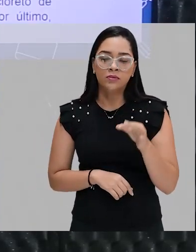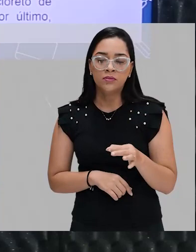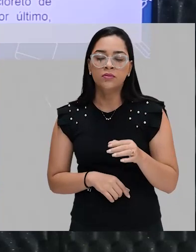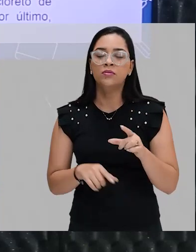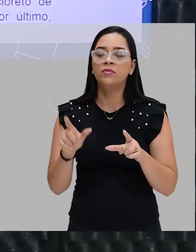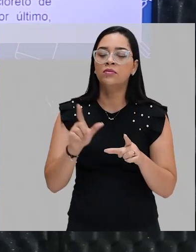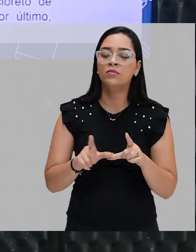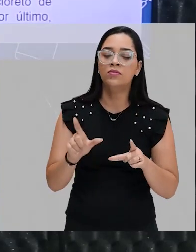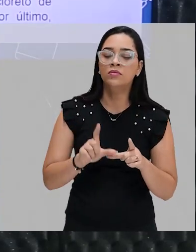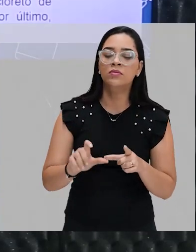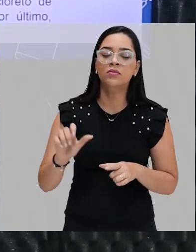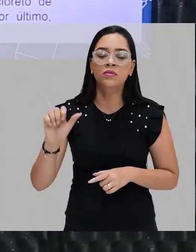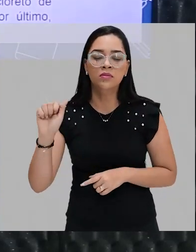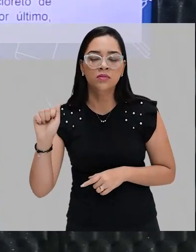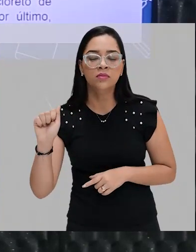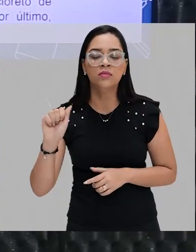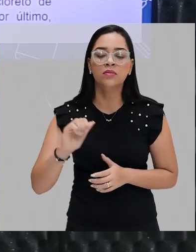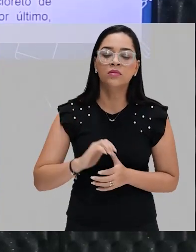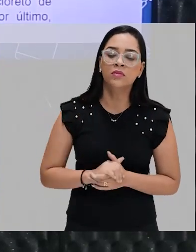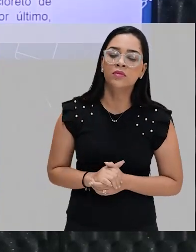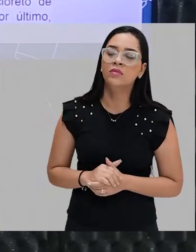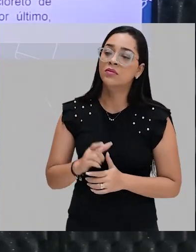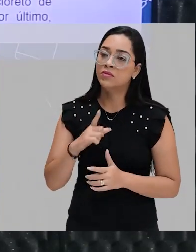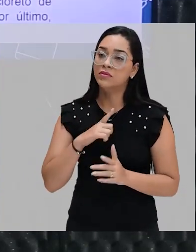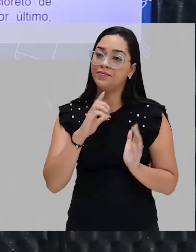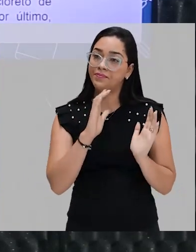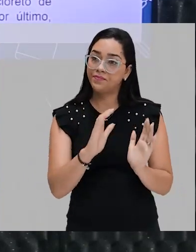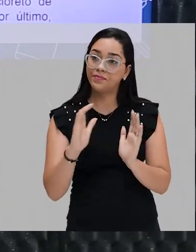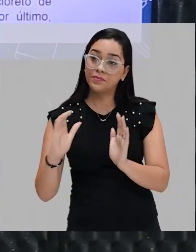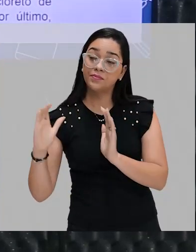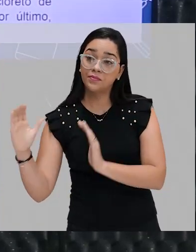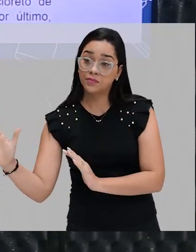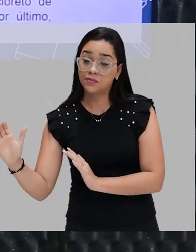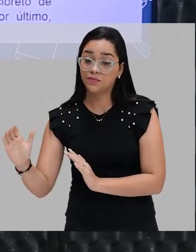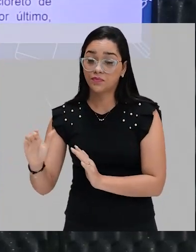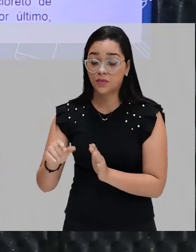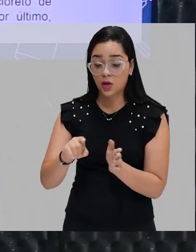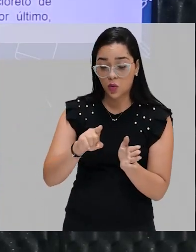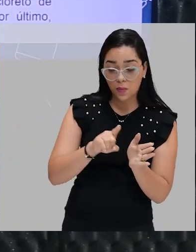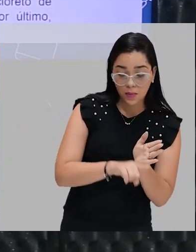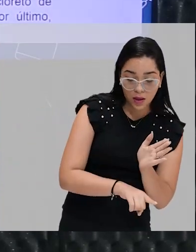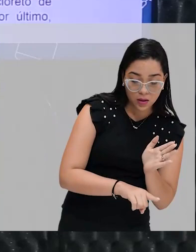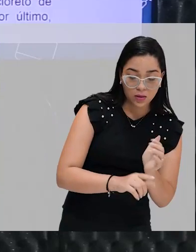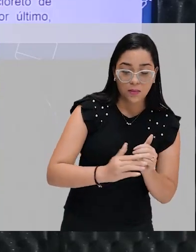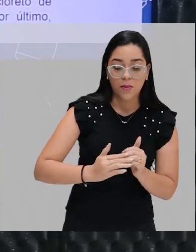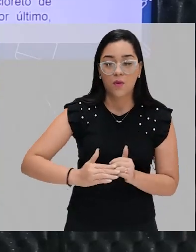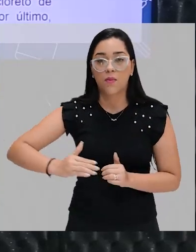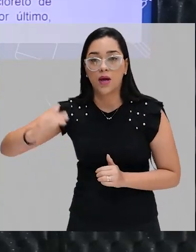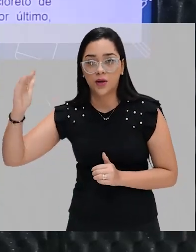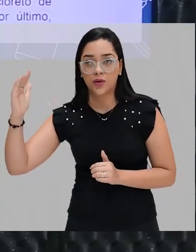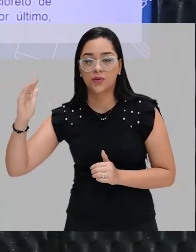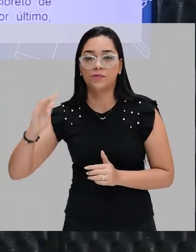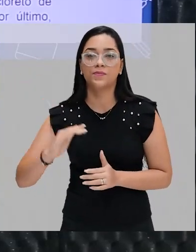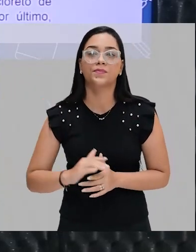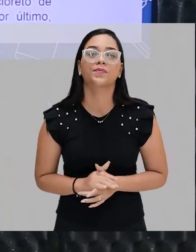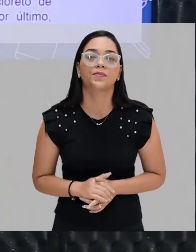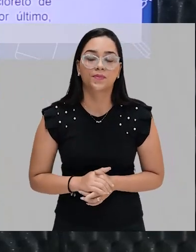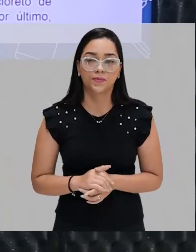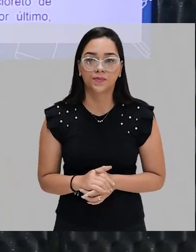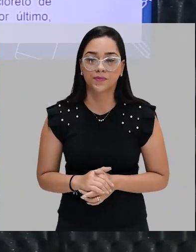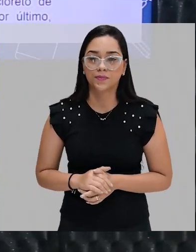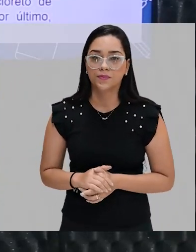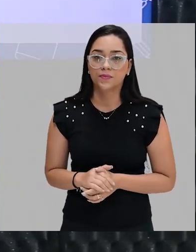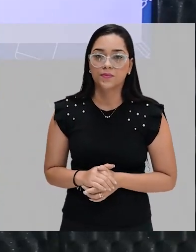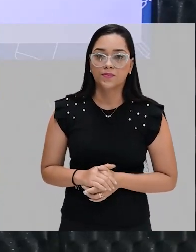a letra A. Então, essa sequência aqui é do menos solúvel para o mais